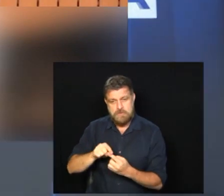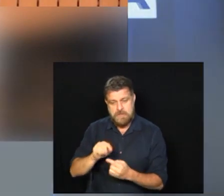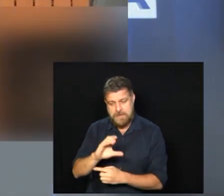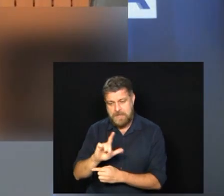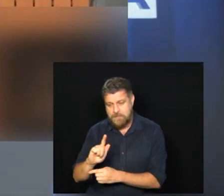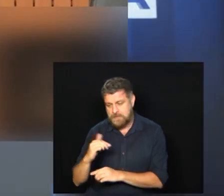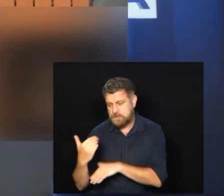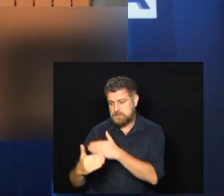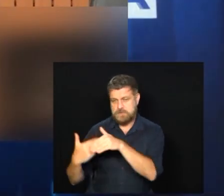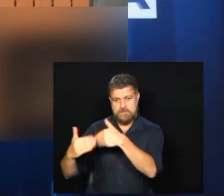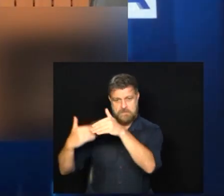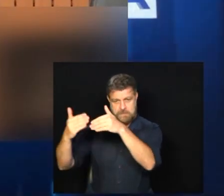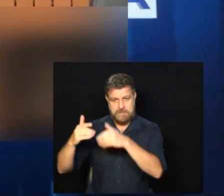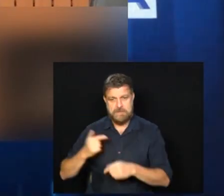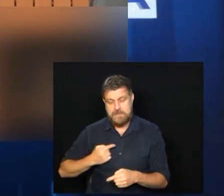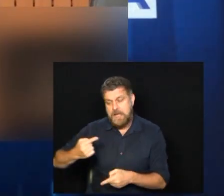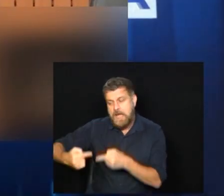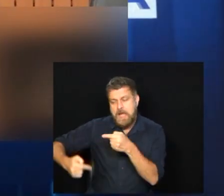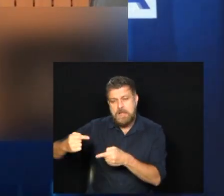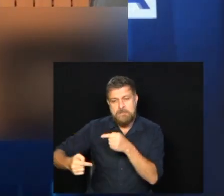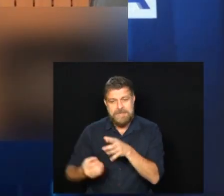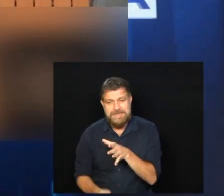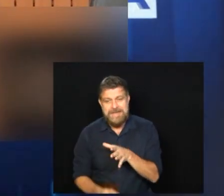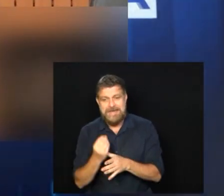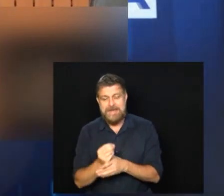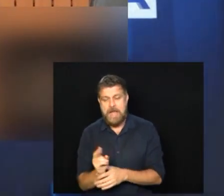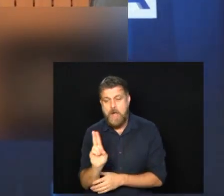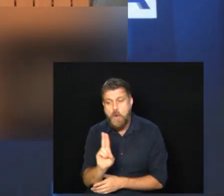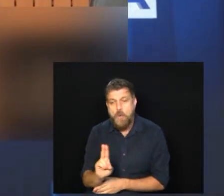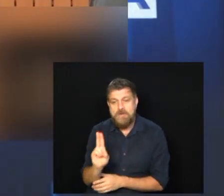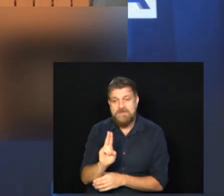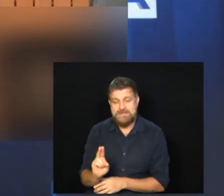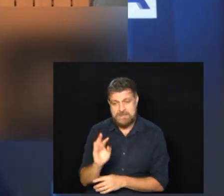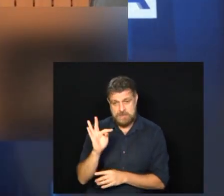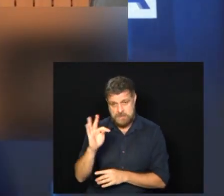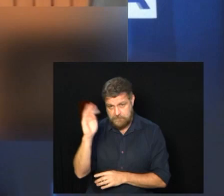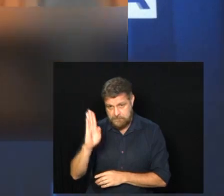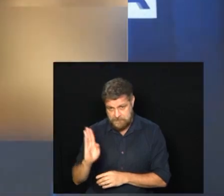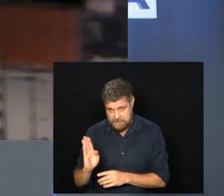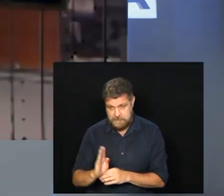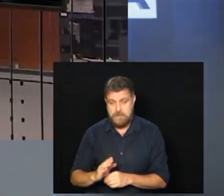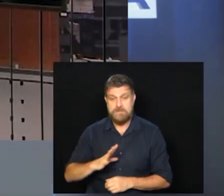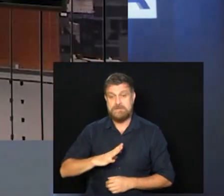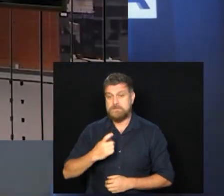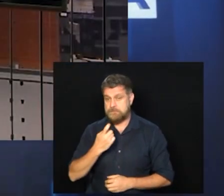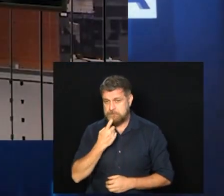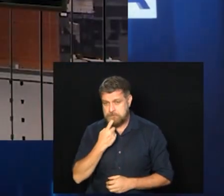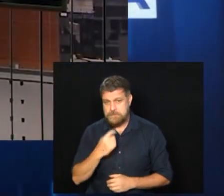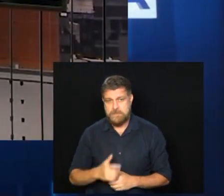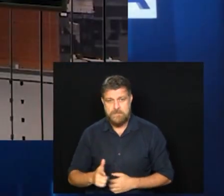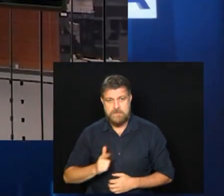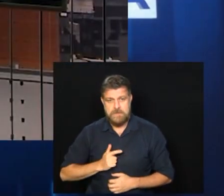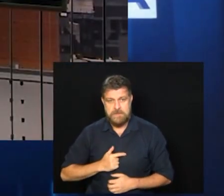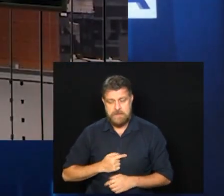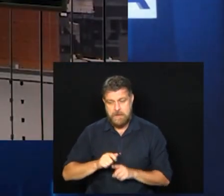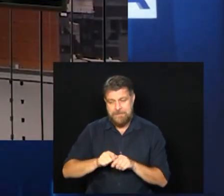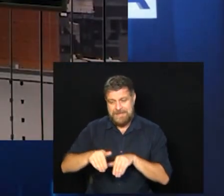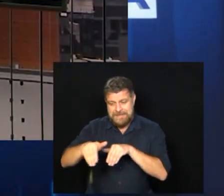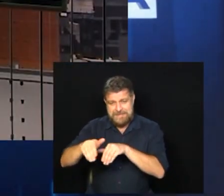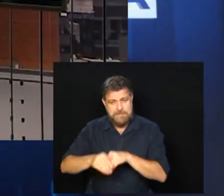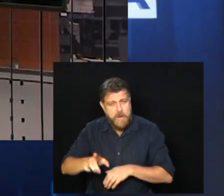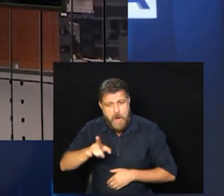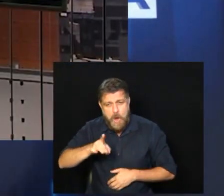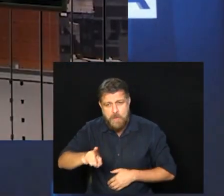Campo Grande debate a criação de uma universidade federal em Campinas. Setembro é o último mês